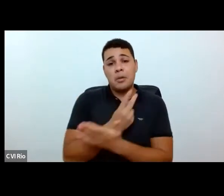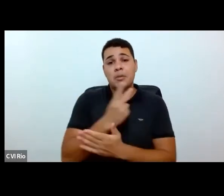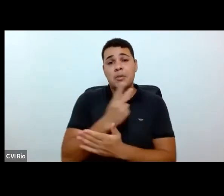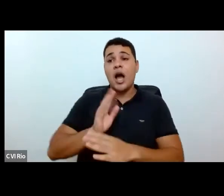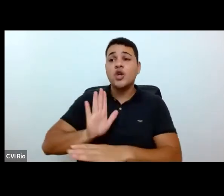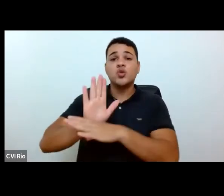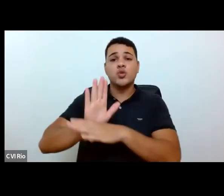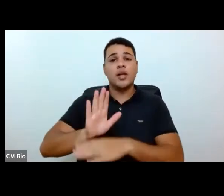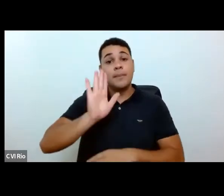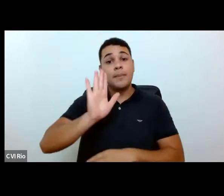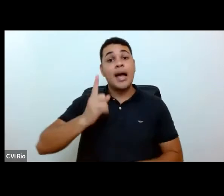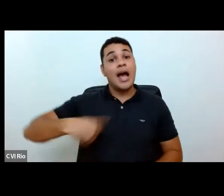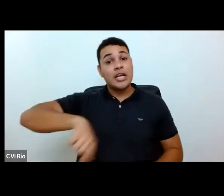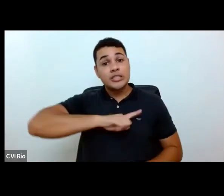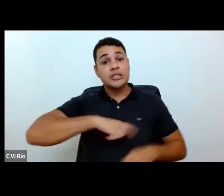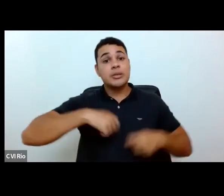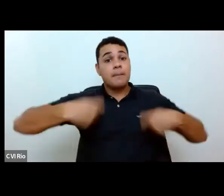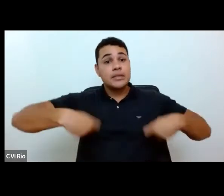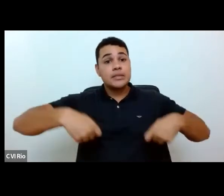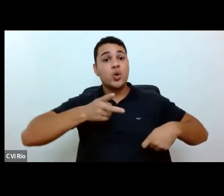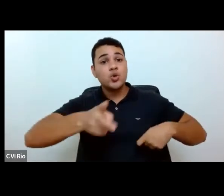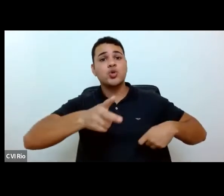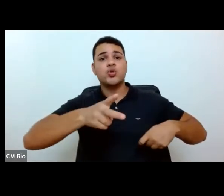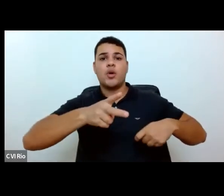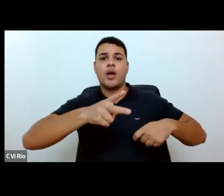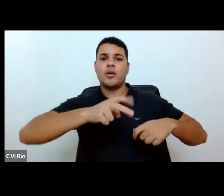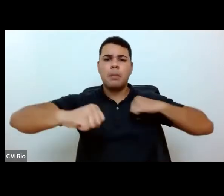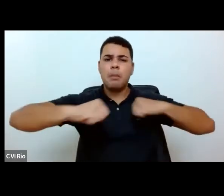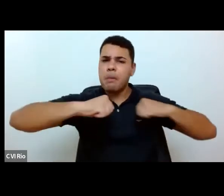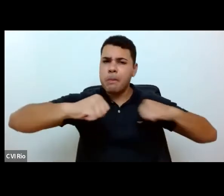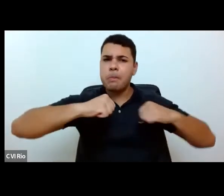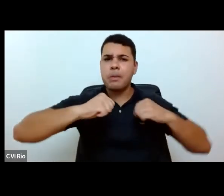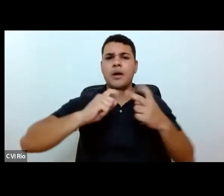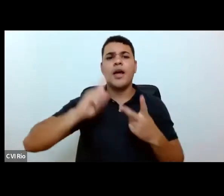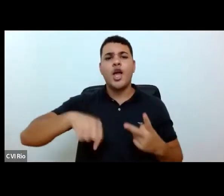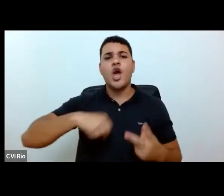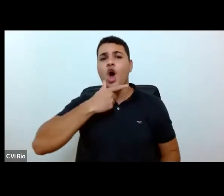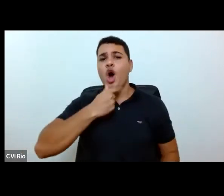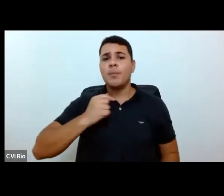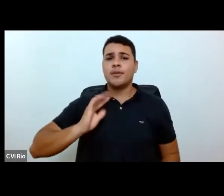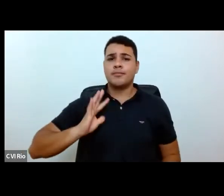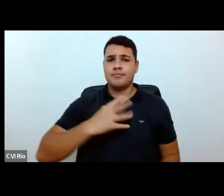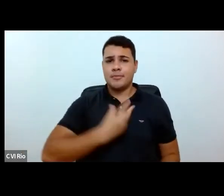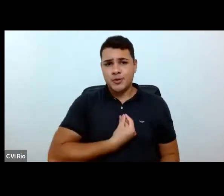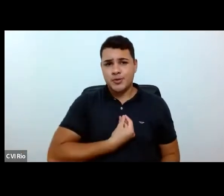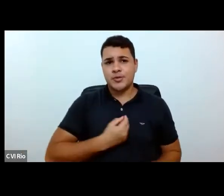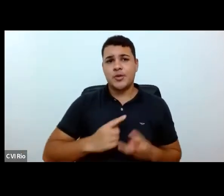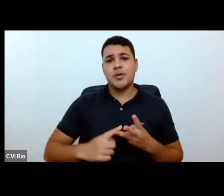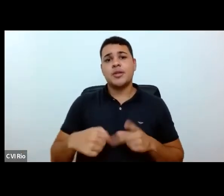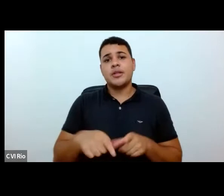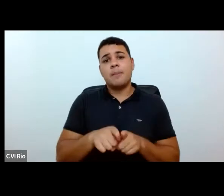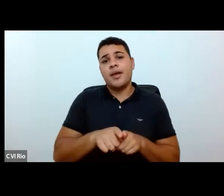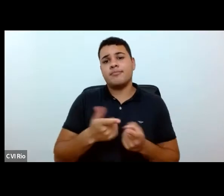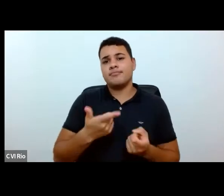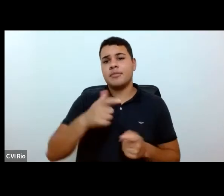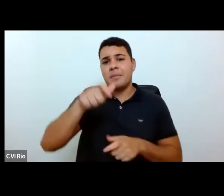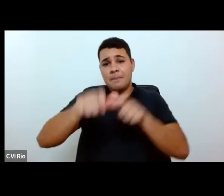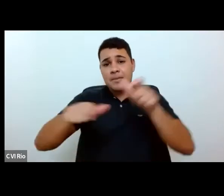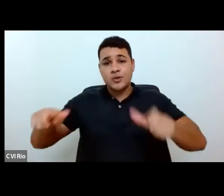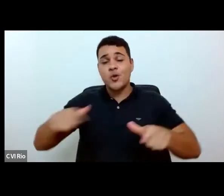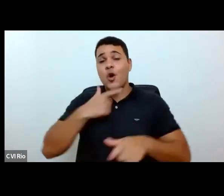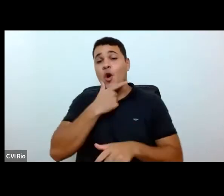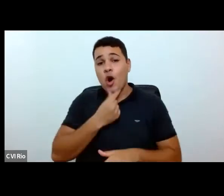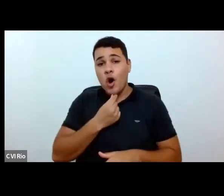precisamos avançar no debate dos homens trans, das pessoas transmasculinas, né? Porque isso interfere na saúde